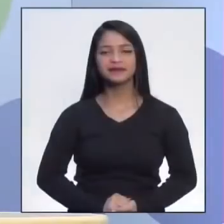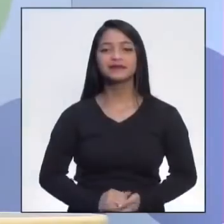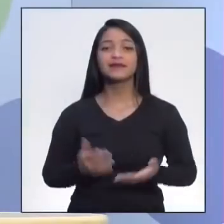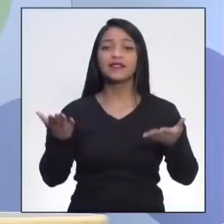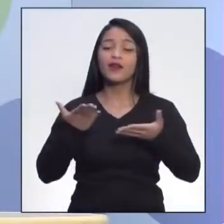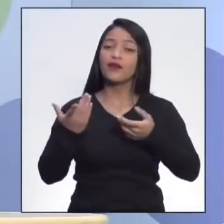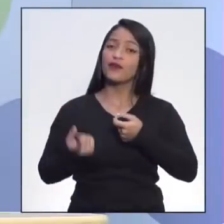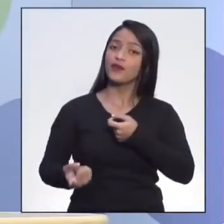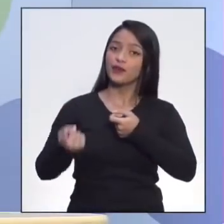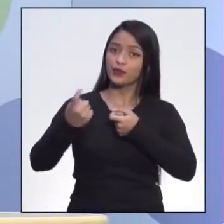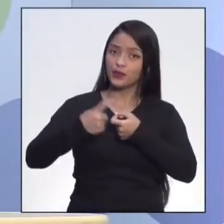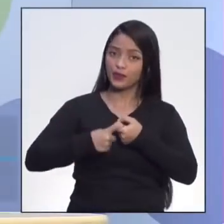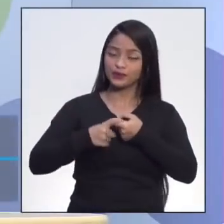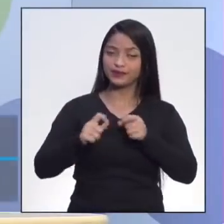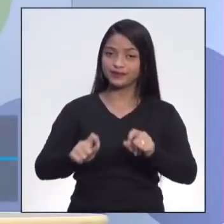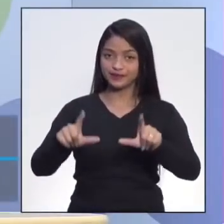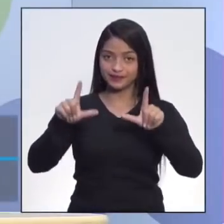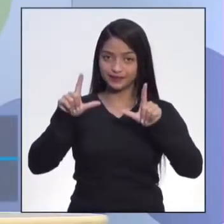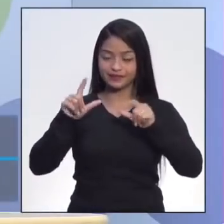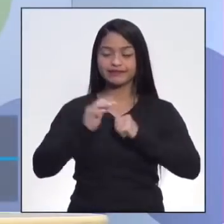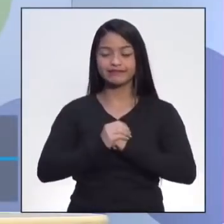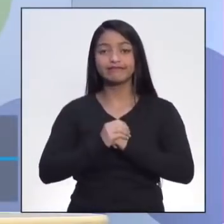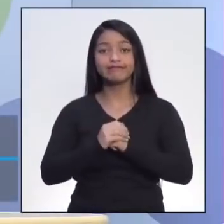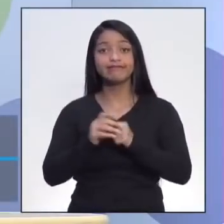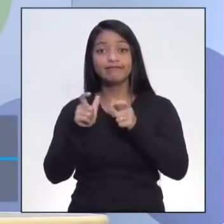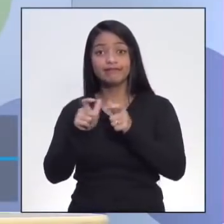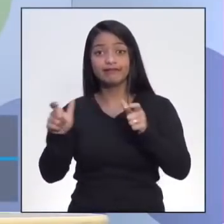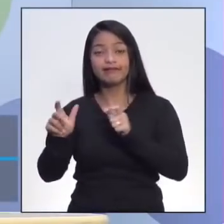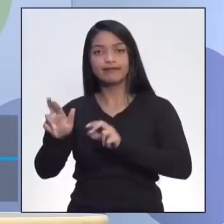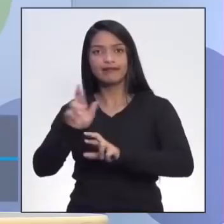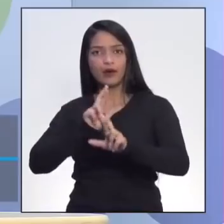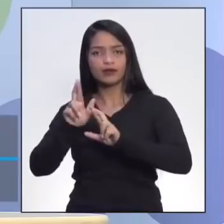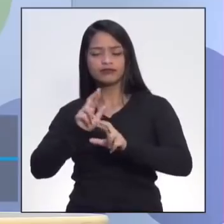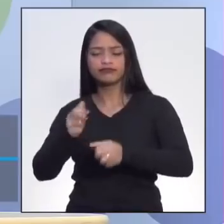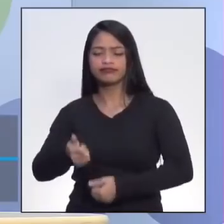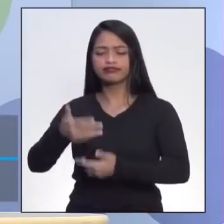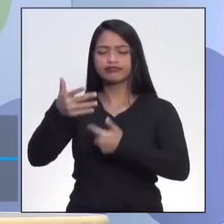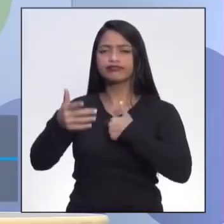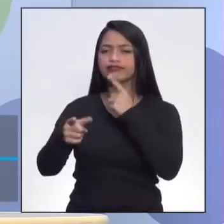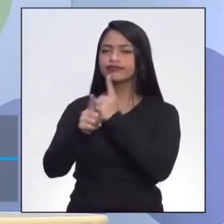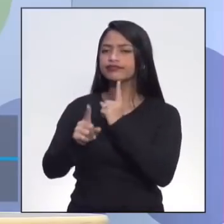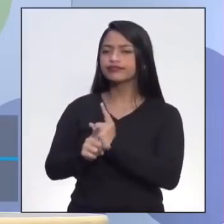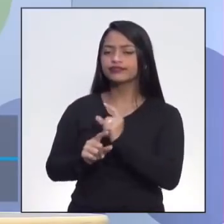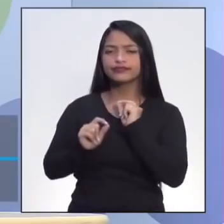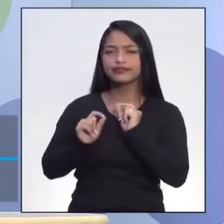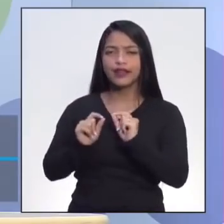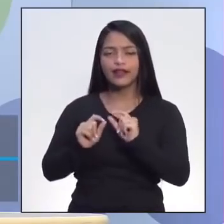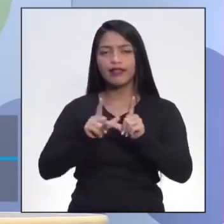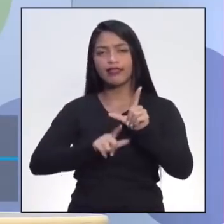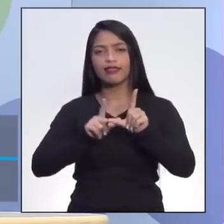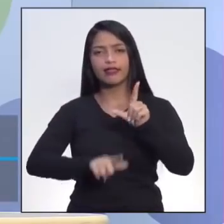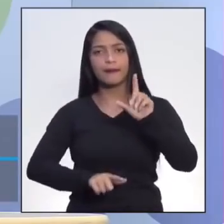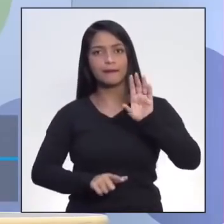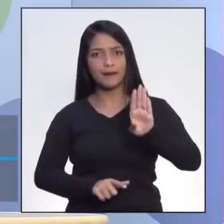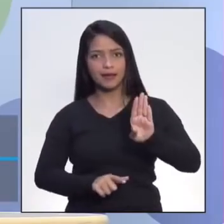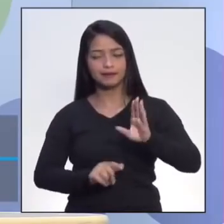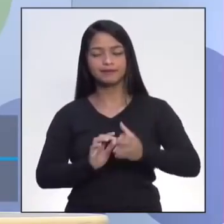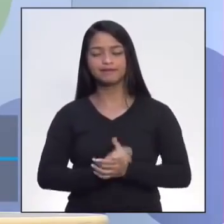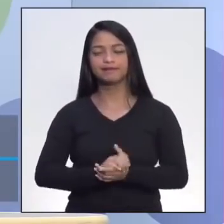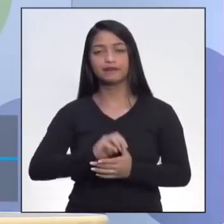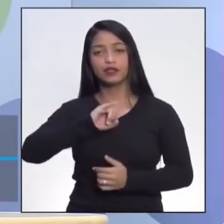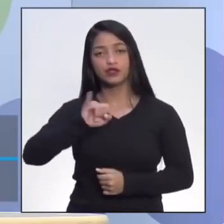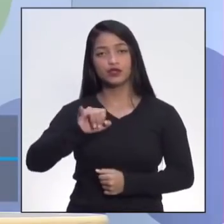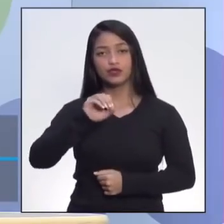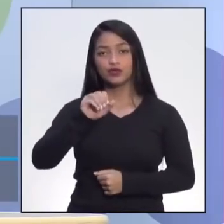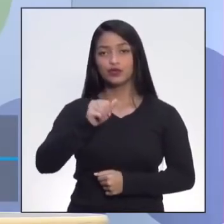Retornamos aqui. A maioria das respostas que eu pude localizar foi a alternativa B. O João,